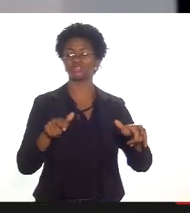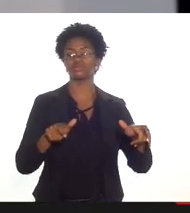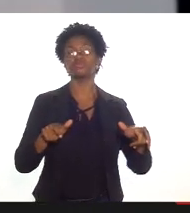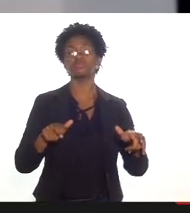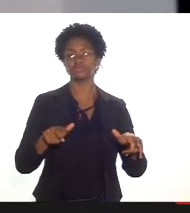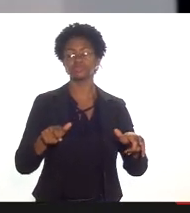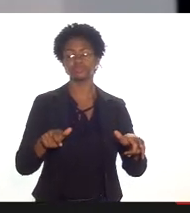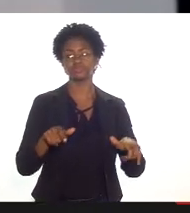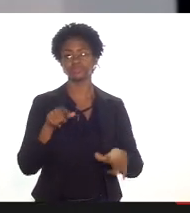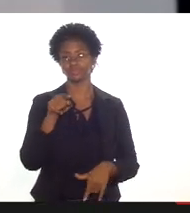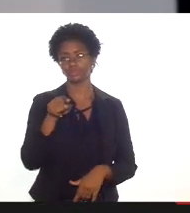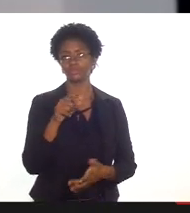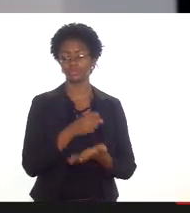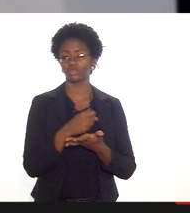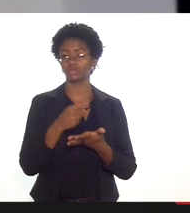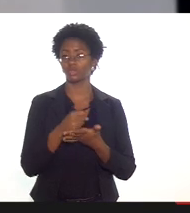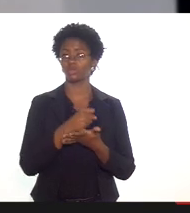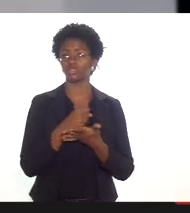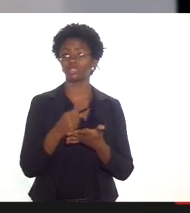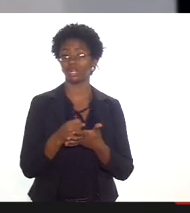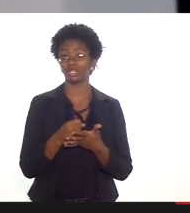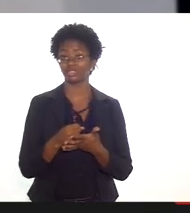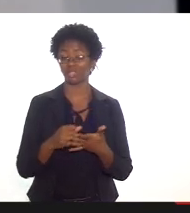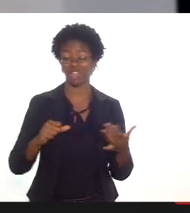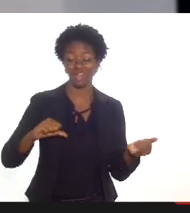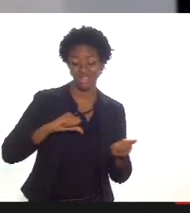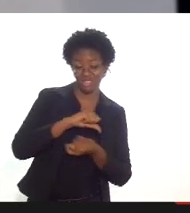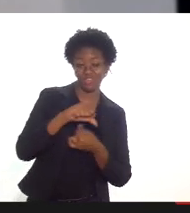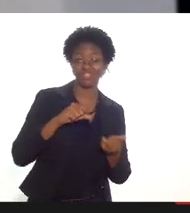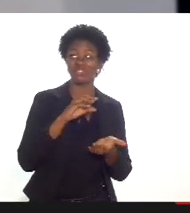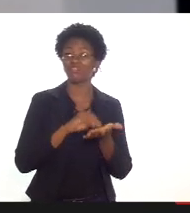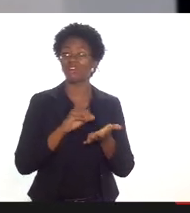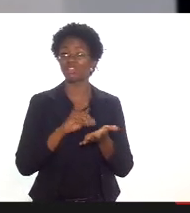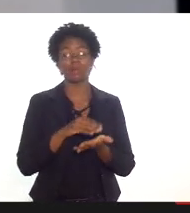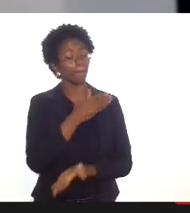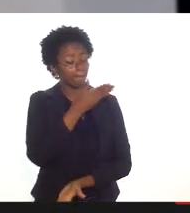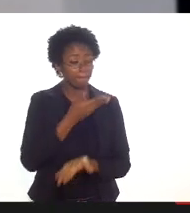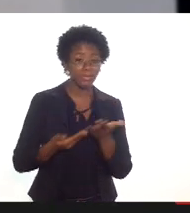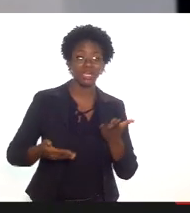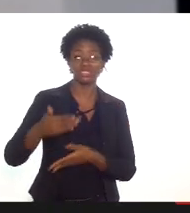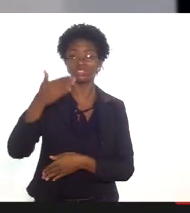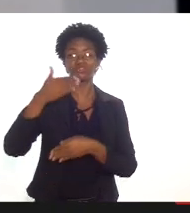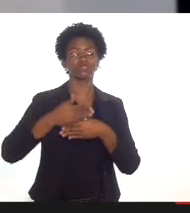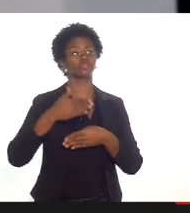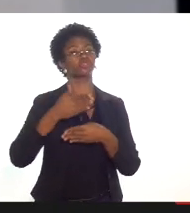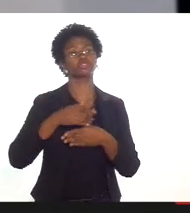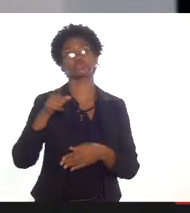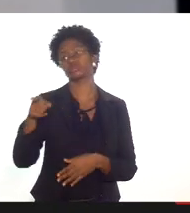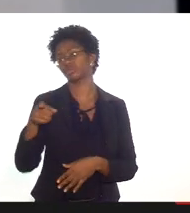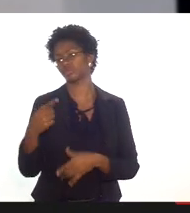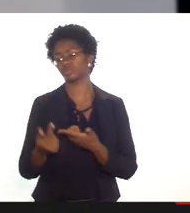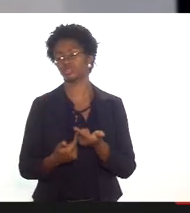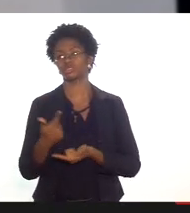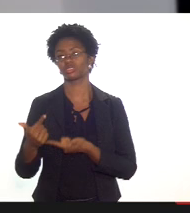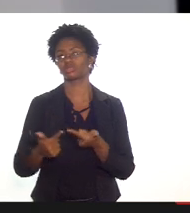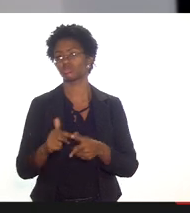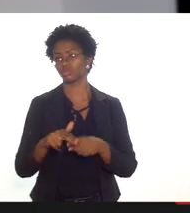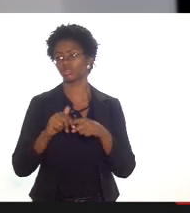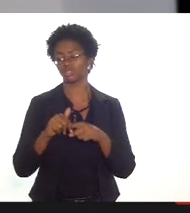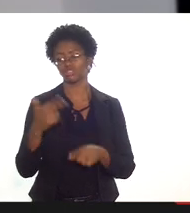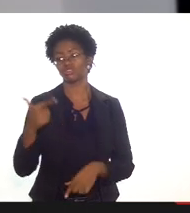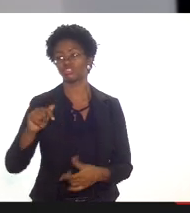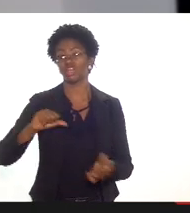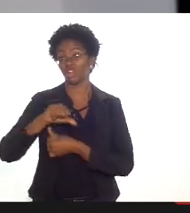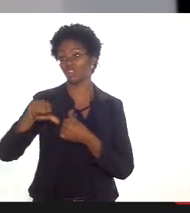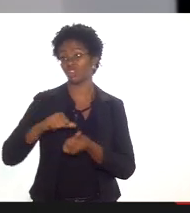temporários da União, e a não renovação levaria à perda total e fechamento desse serviço na medida que não havia nem